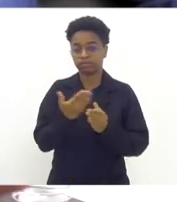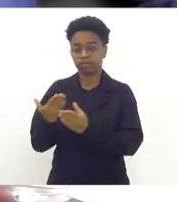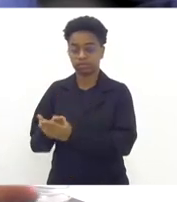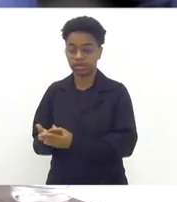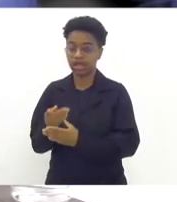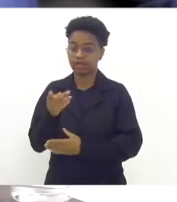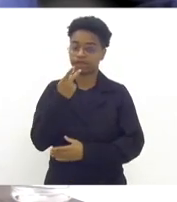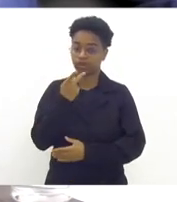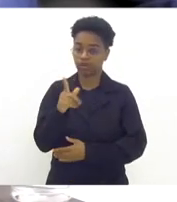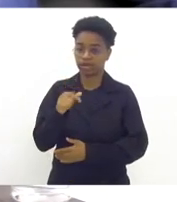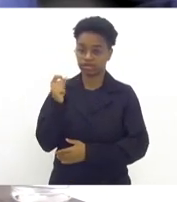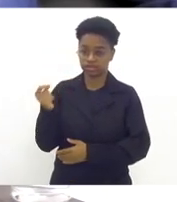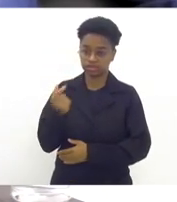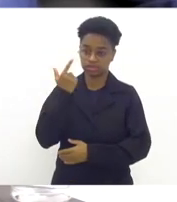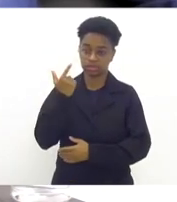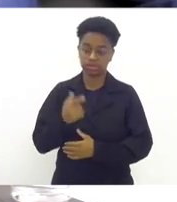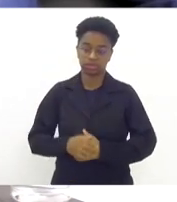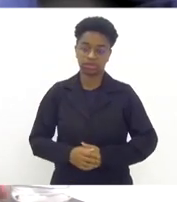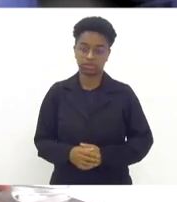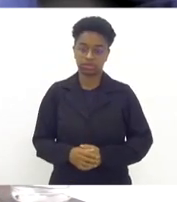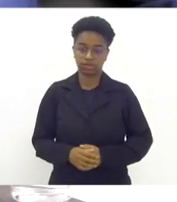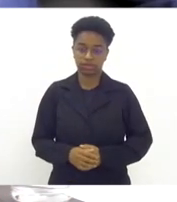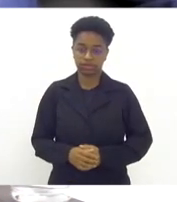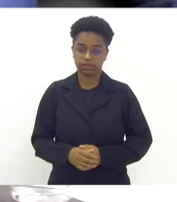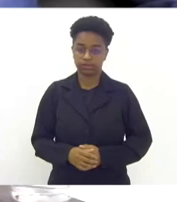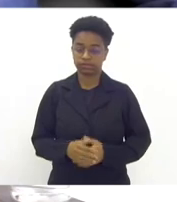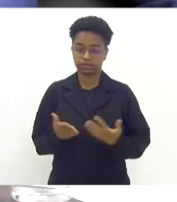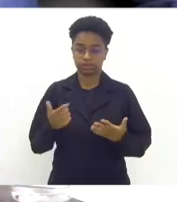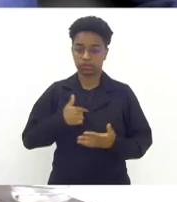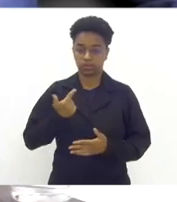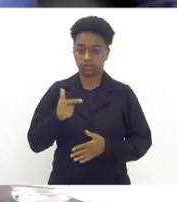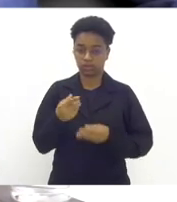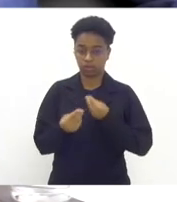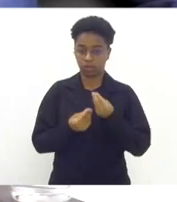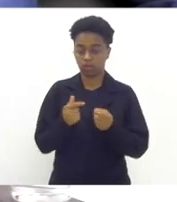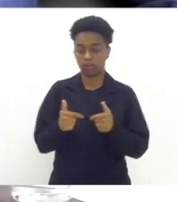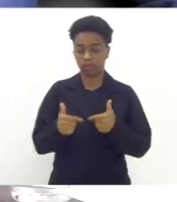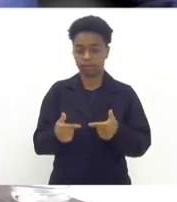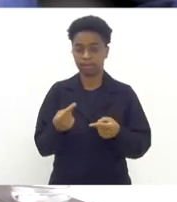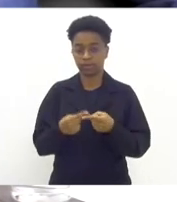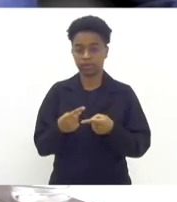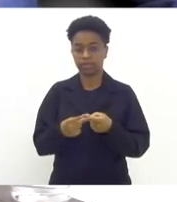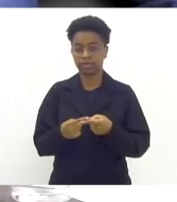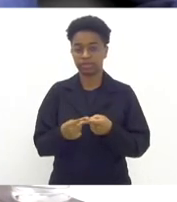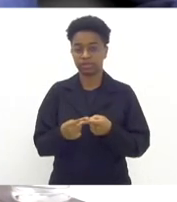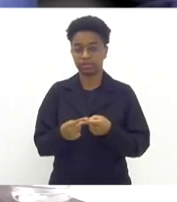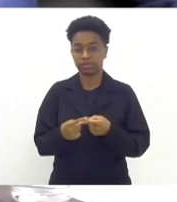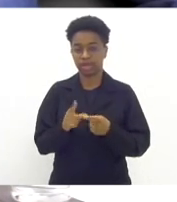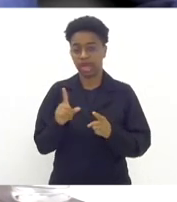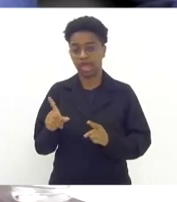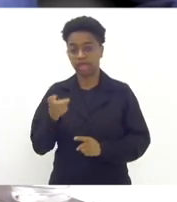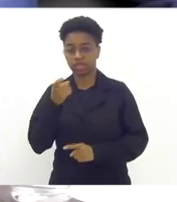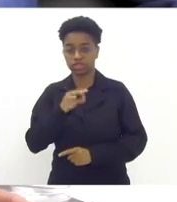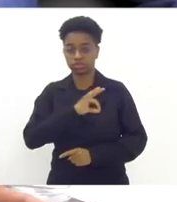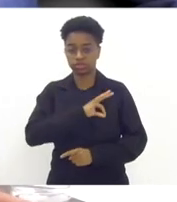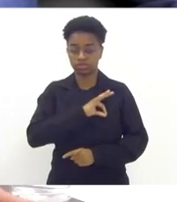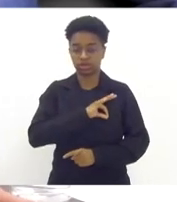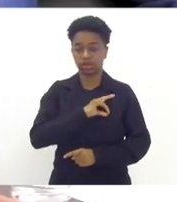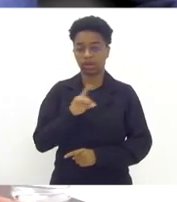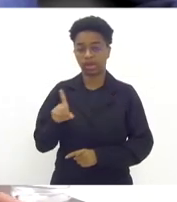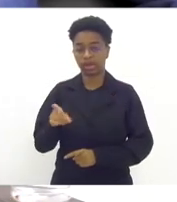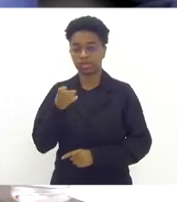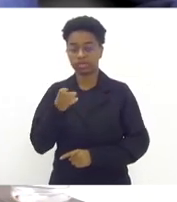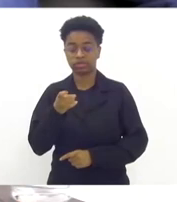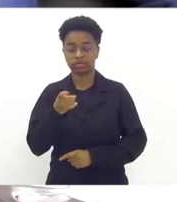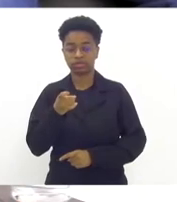Ali meu mundo caiu, não tinha muito o que fazer, porque sem emprego, como ex-policial, ex-presidiário, vou fazer o que é da